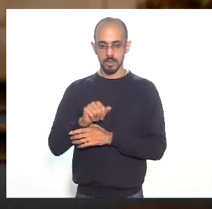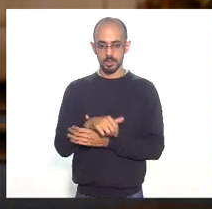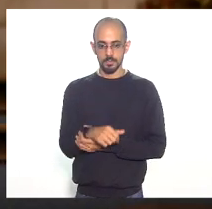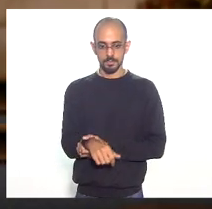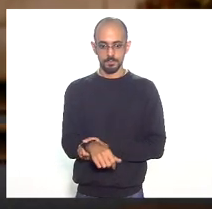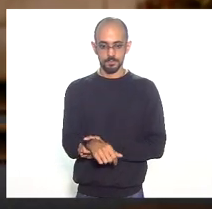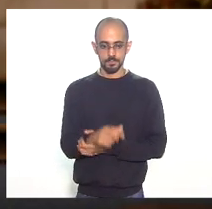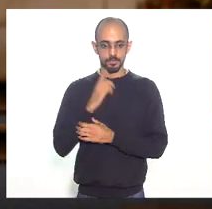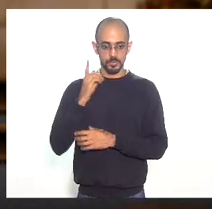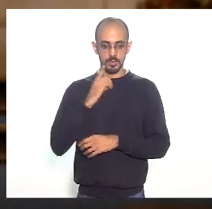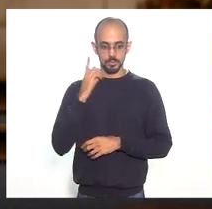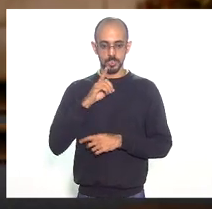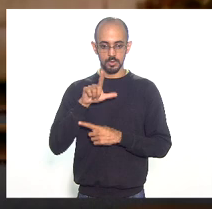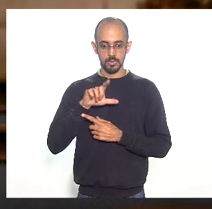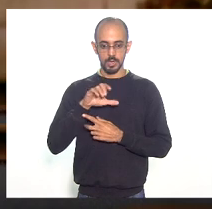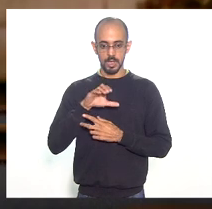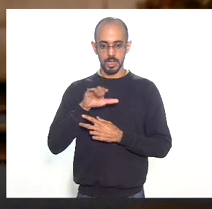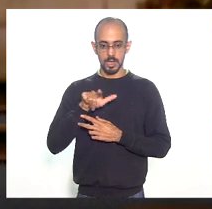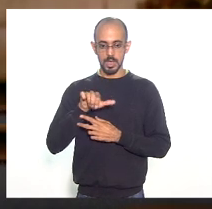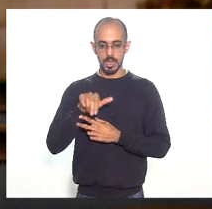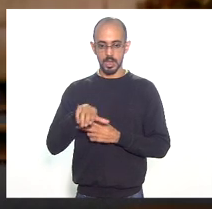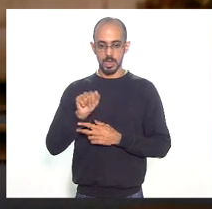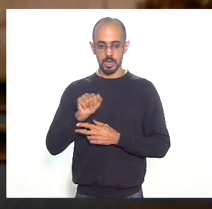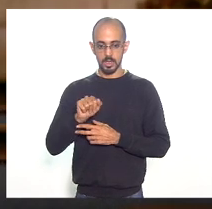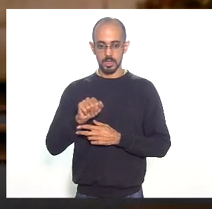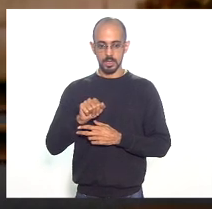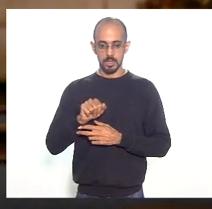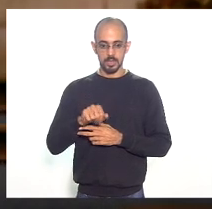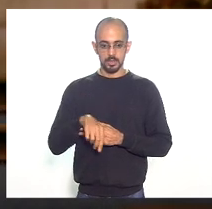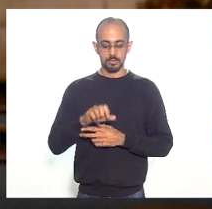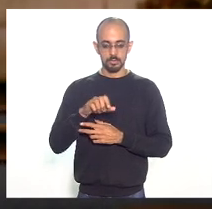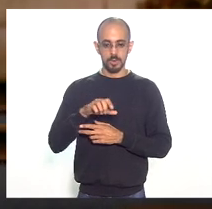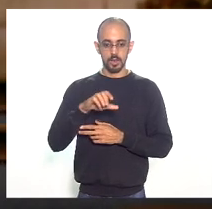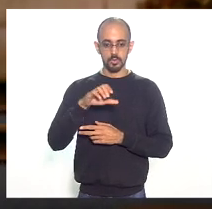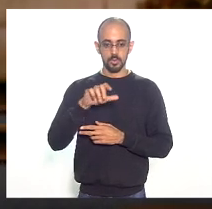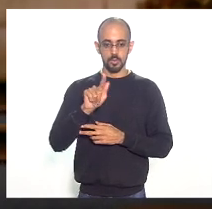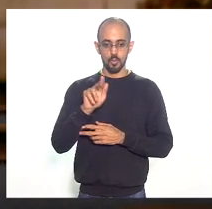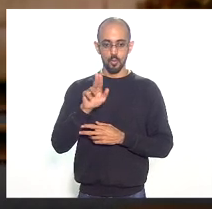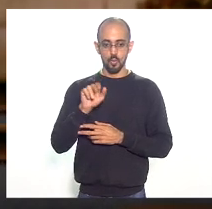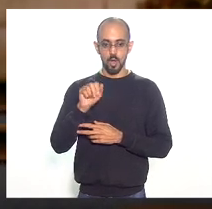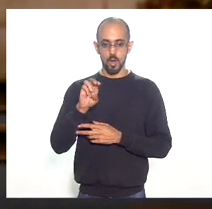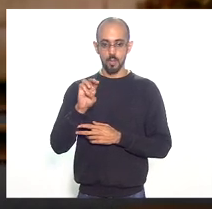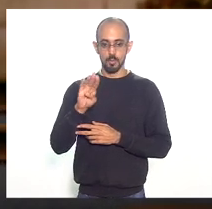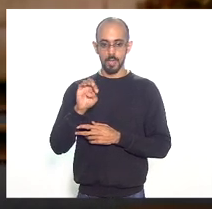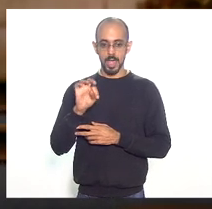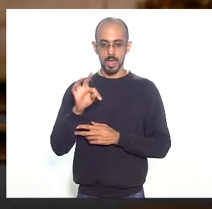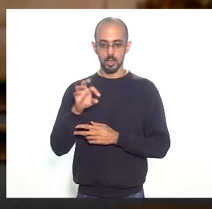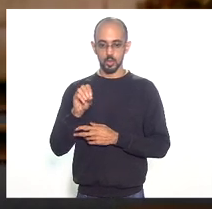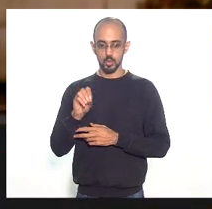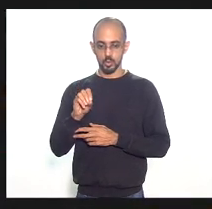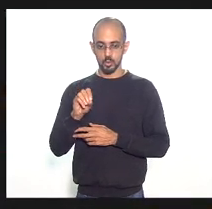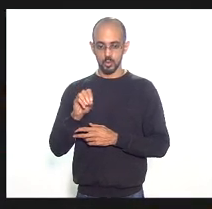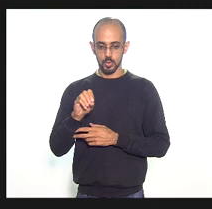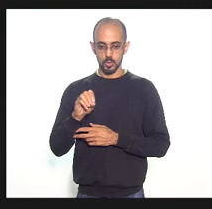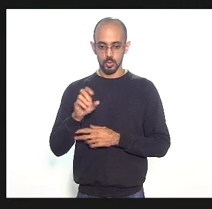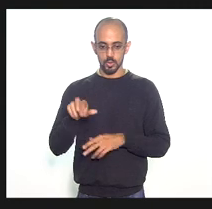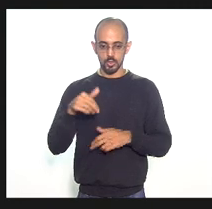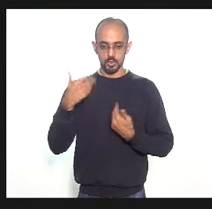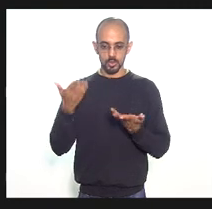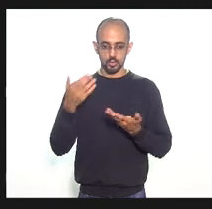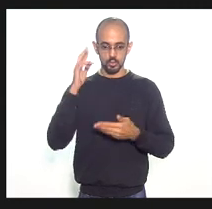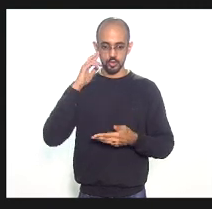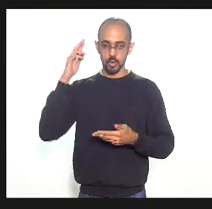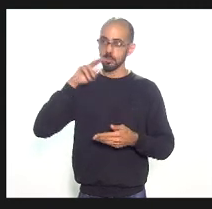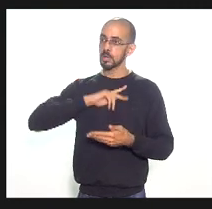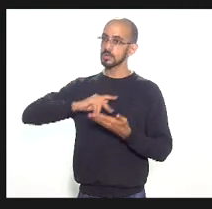deputado Márcio Canela deputado Márcio Gualberto senhor presidente meu